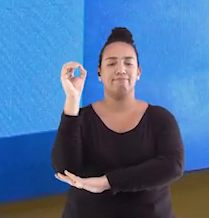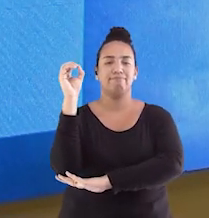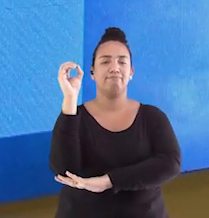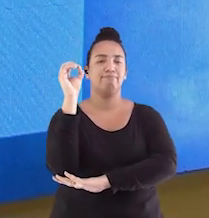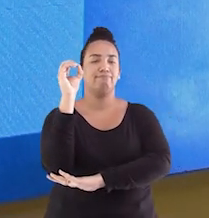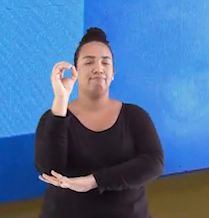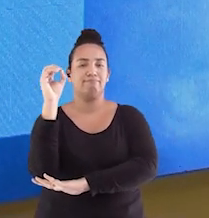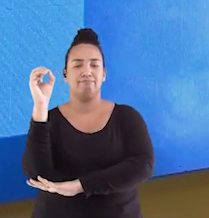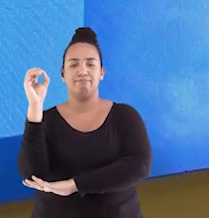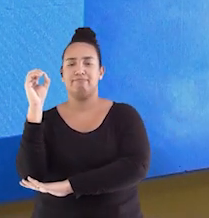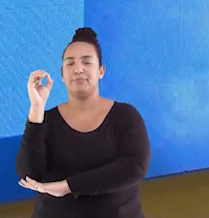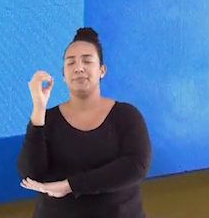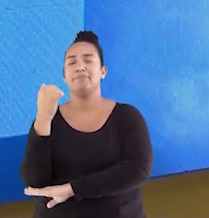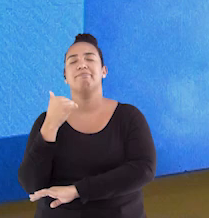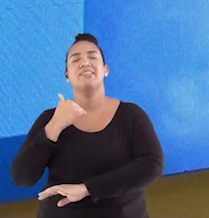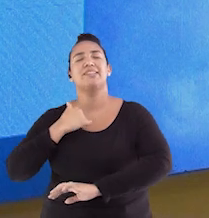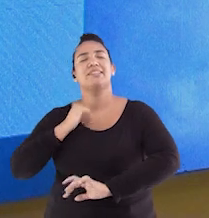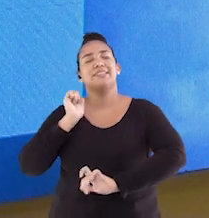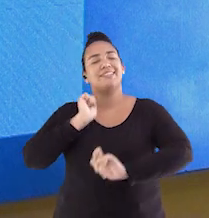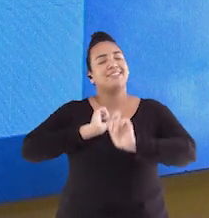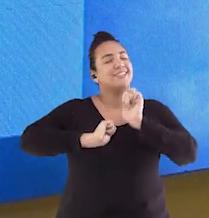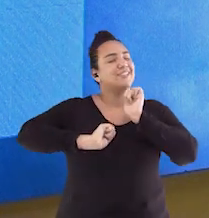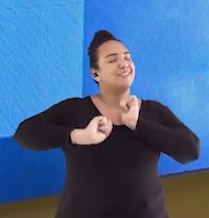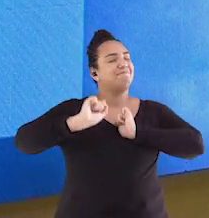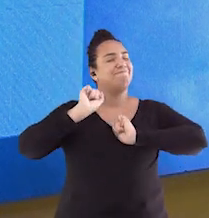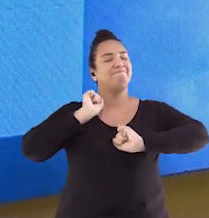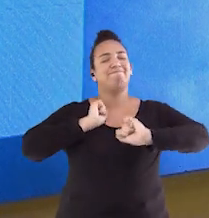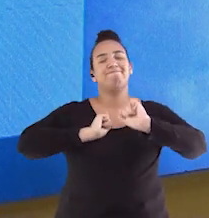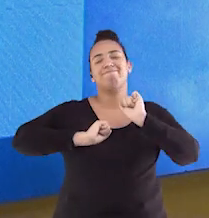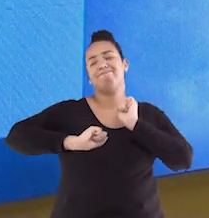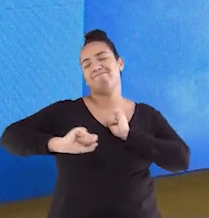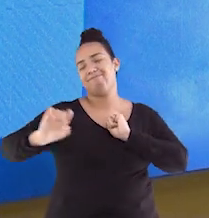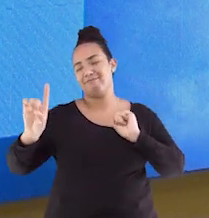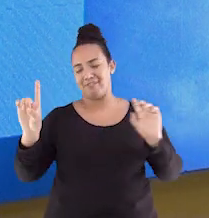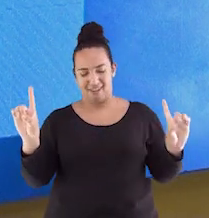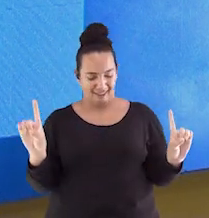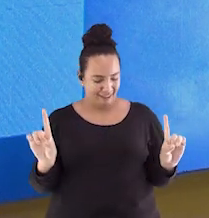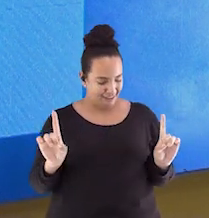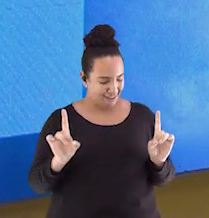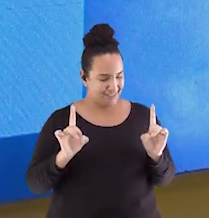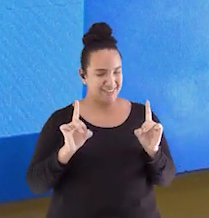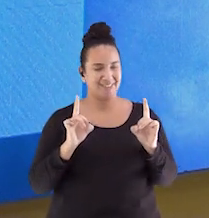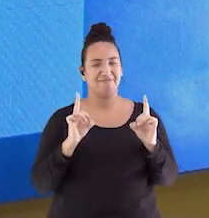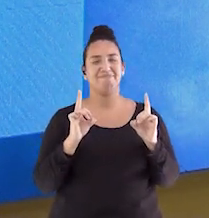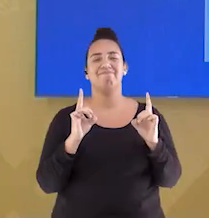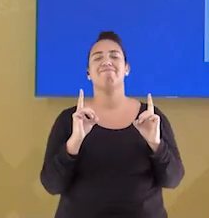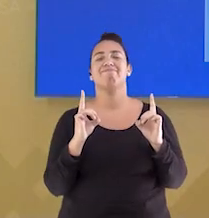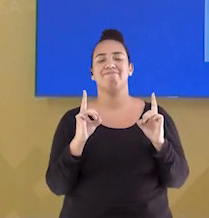e eu não vejo a hora de rever meu amor.